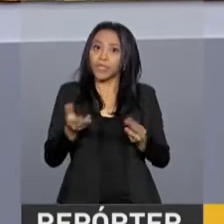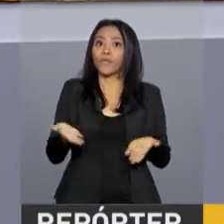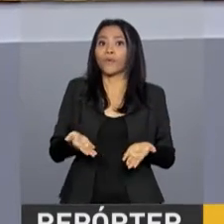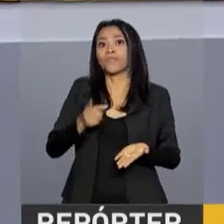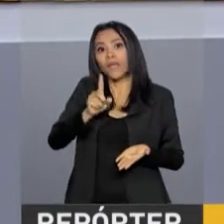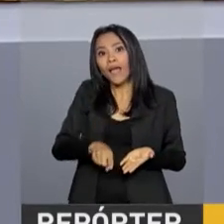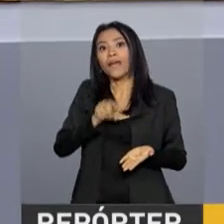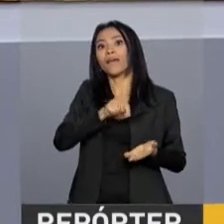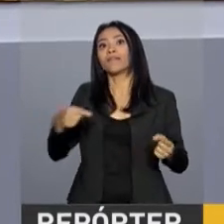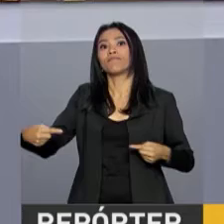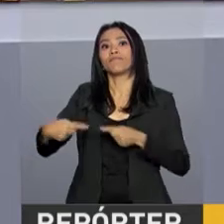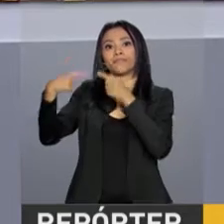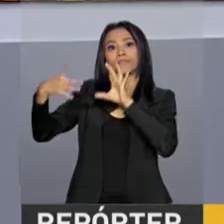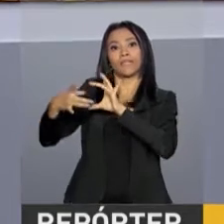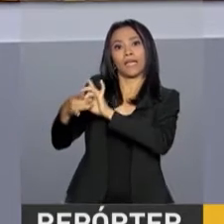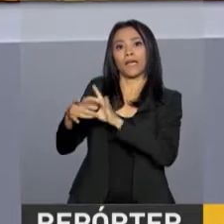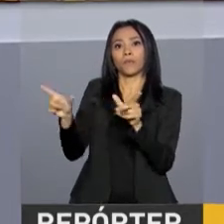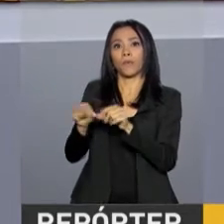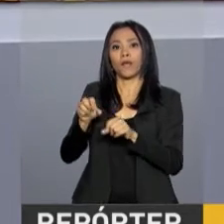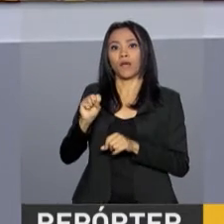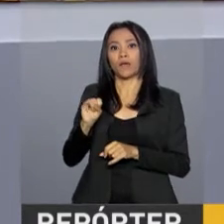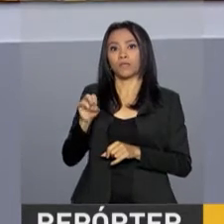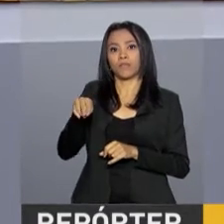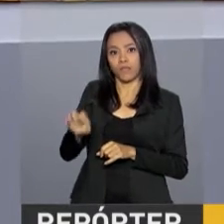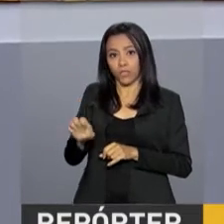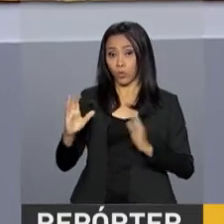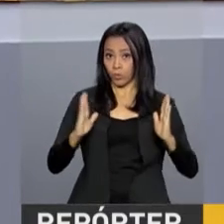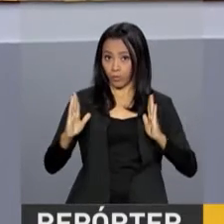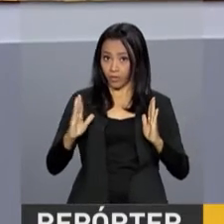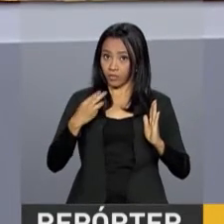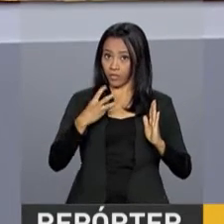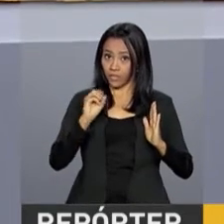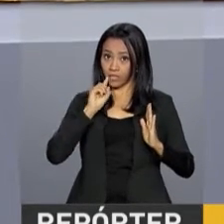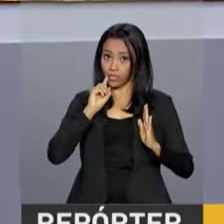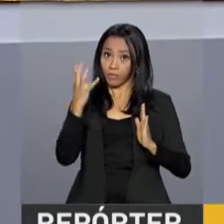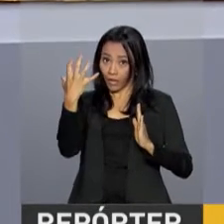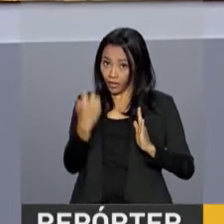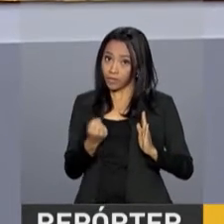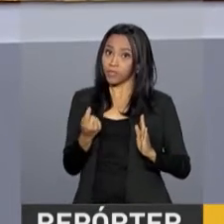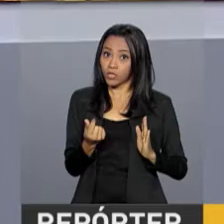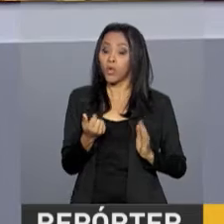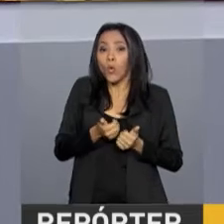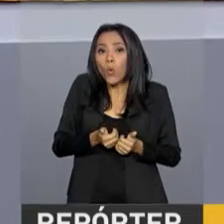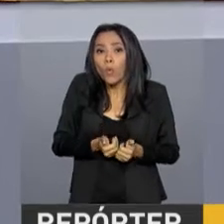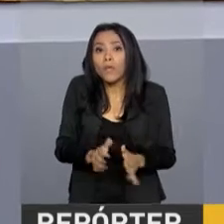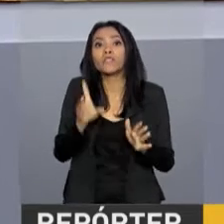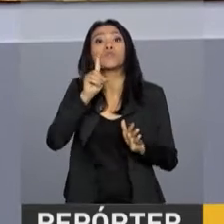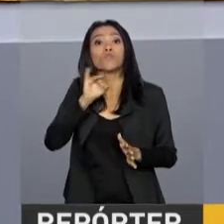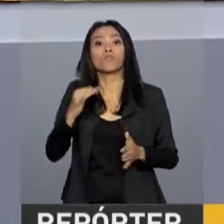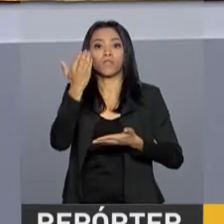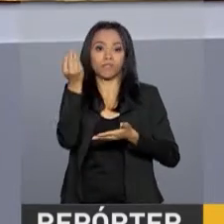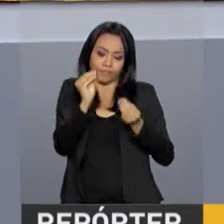respondido no sistema nacional de emprego sine o prazo de 30 dias para receber o benefício começa a contar a partir do preenchimento